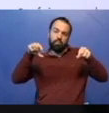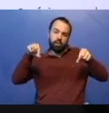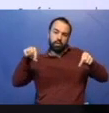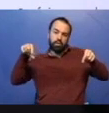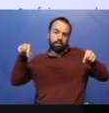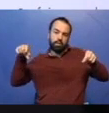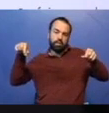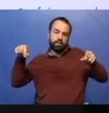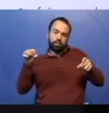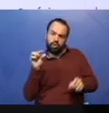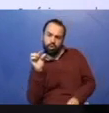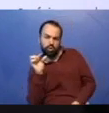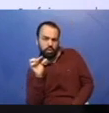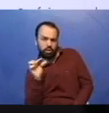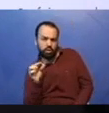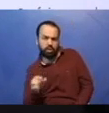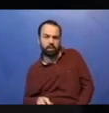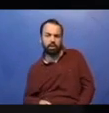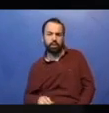de gelo.